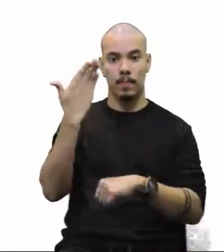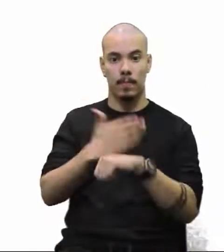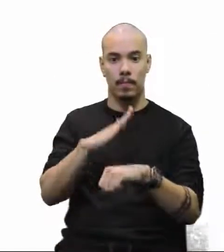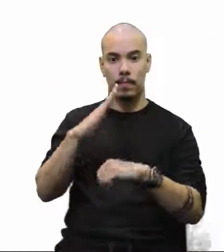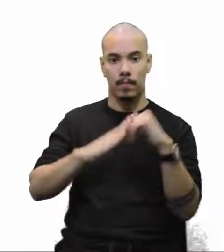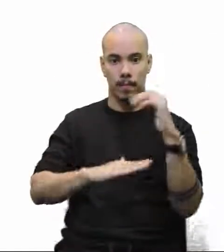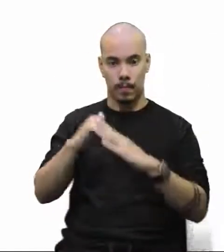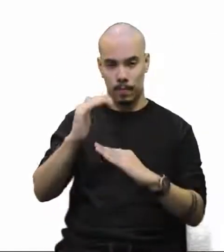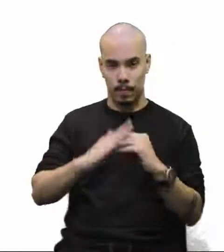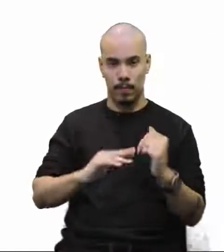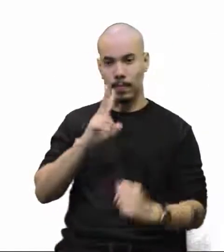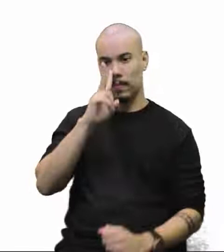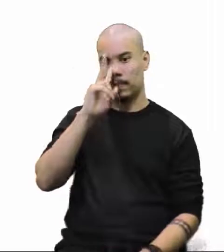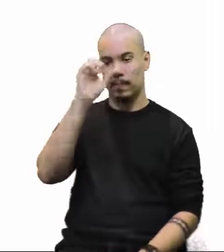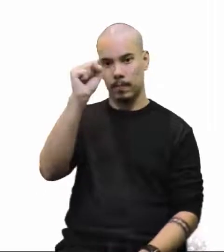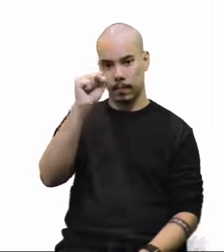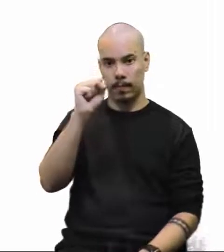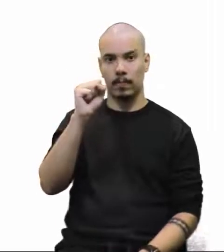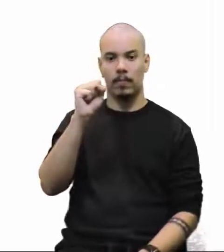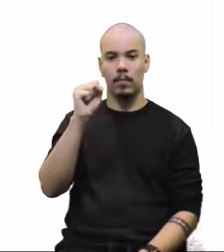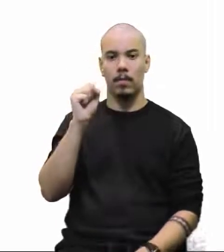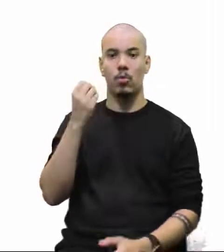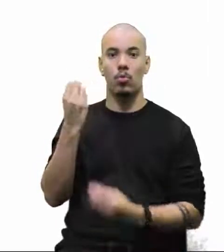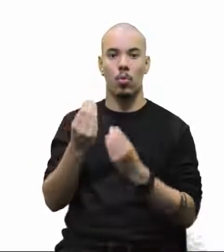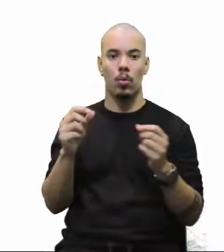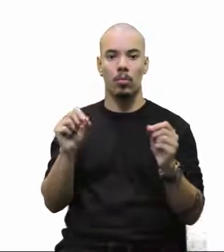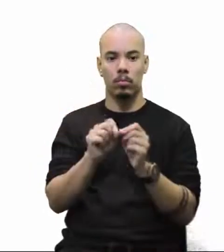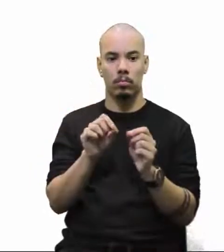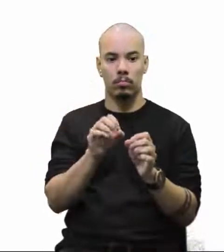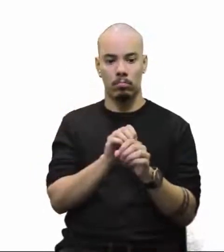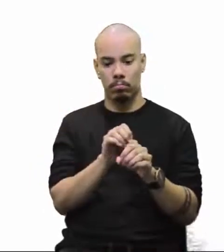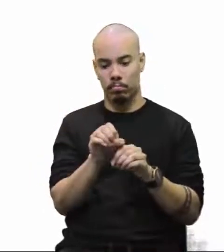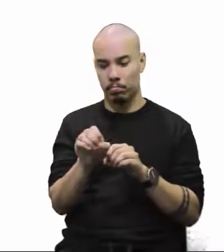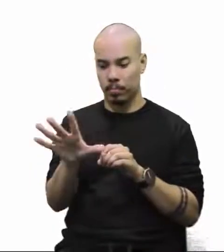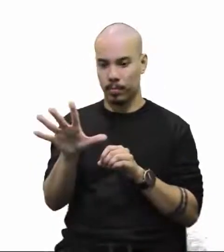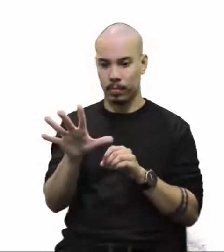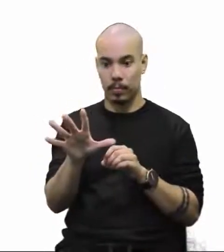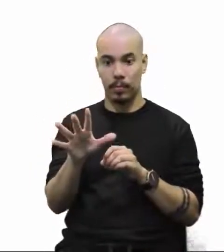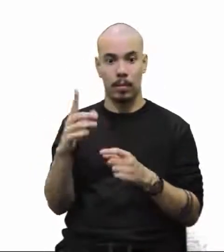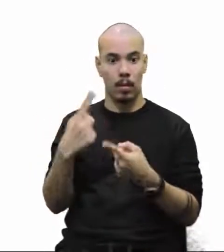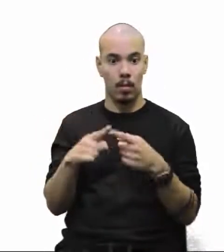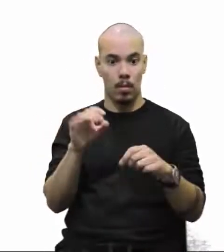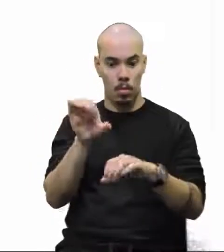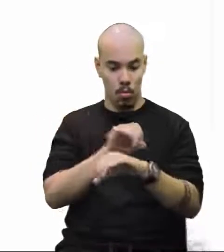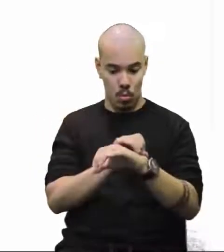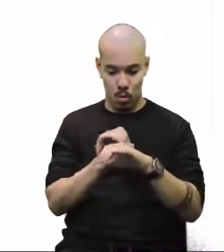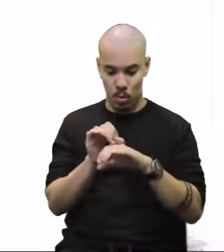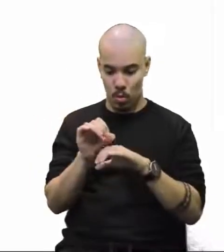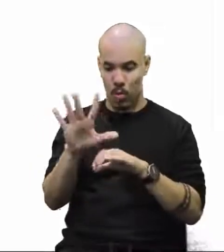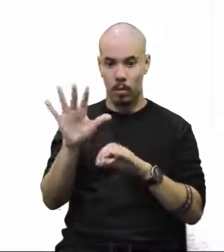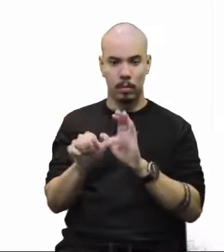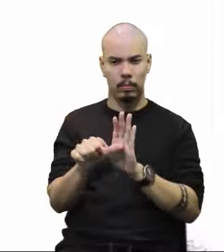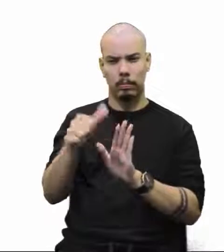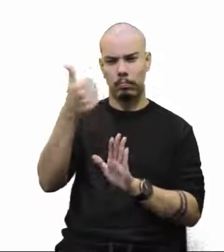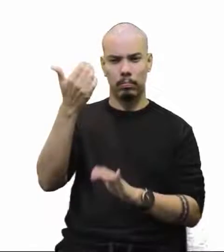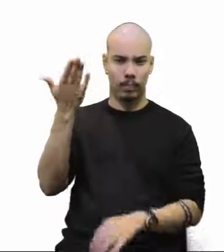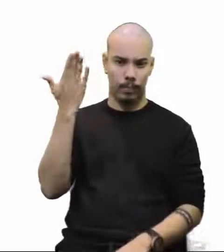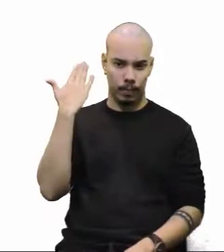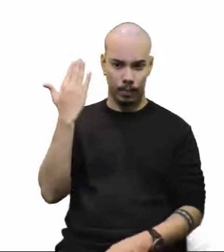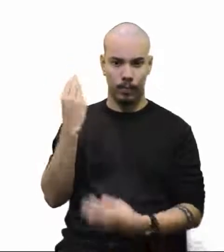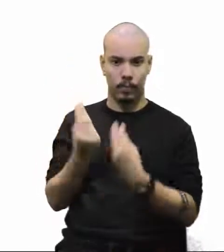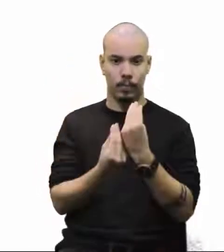práticas da força magnética sobre condutores. Uma das primeiras aplicações da força magnética